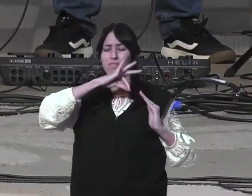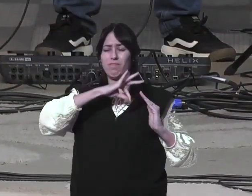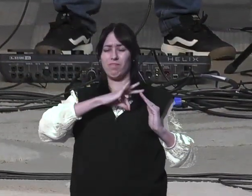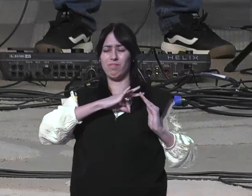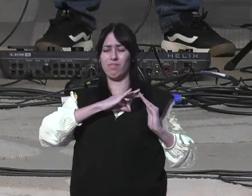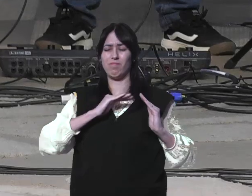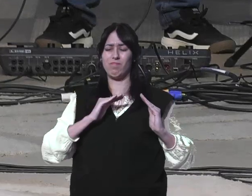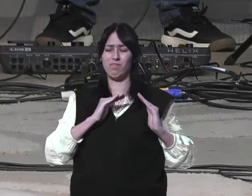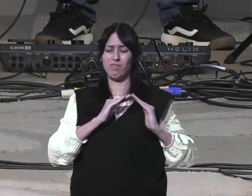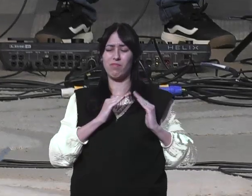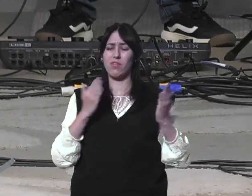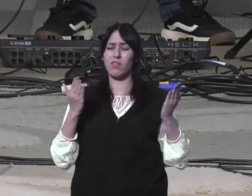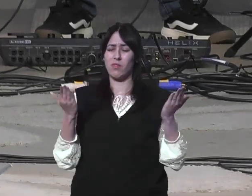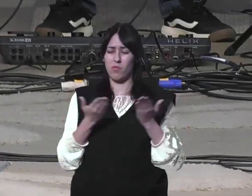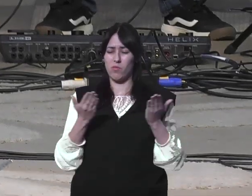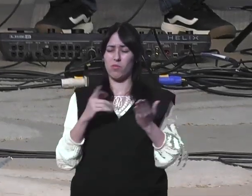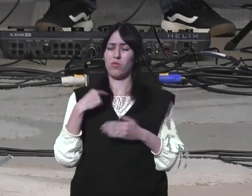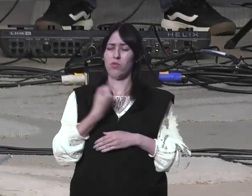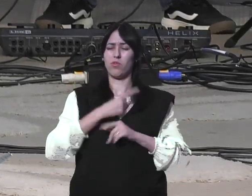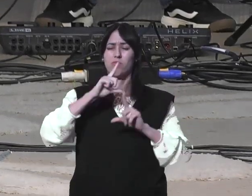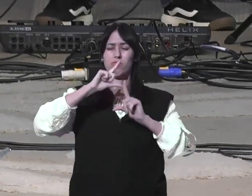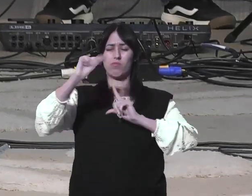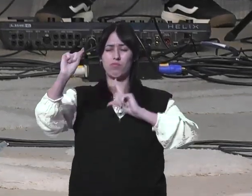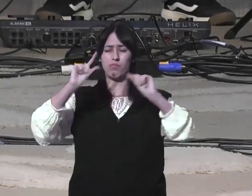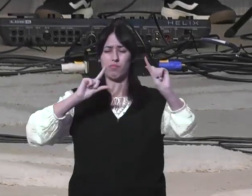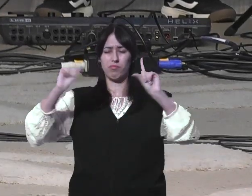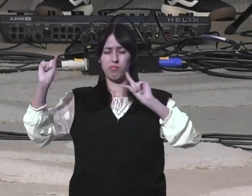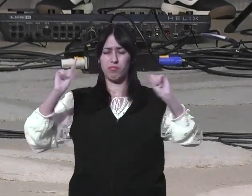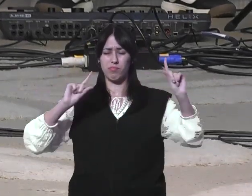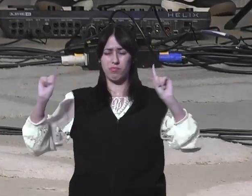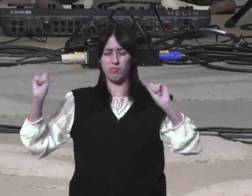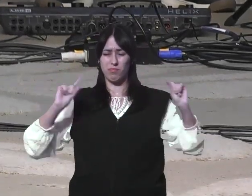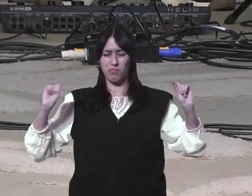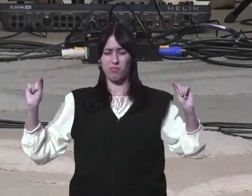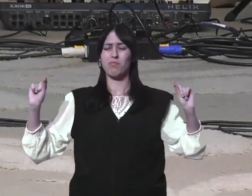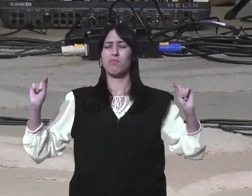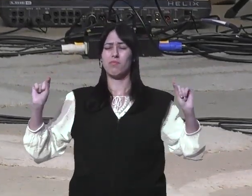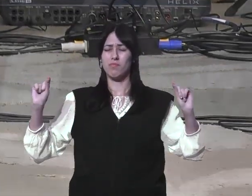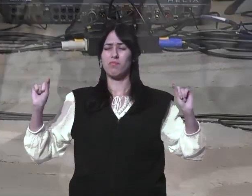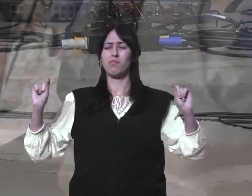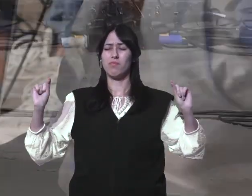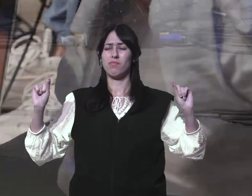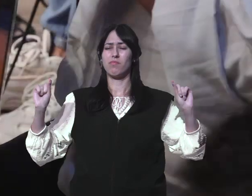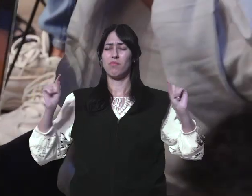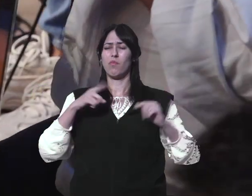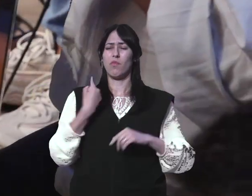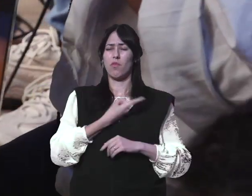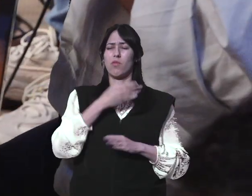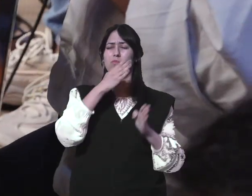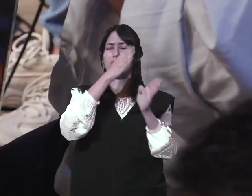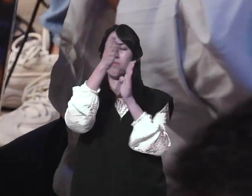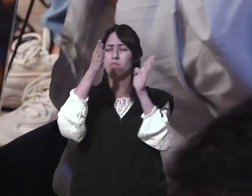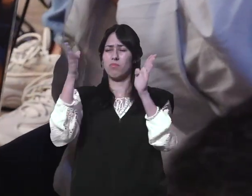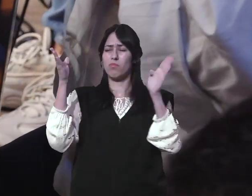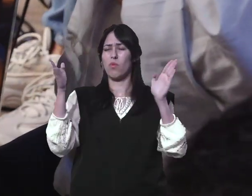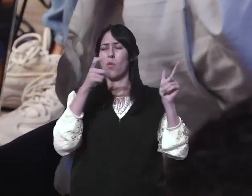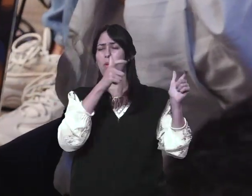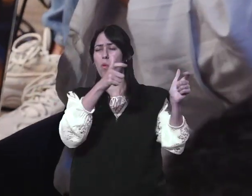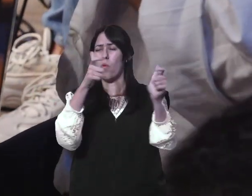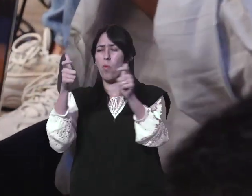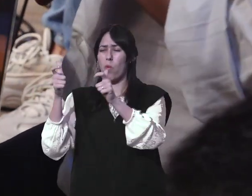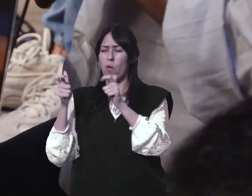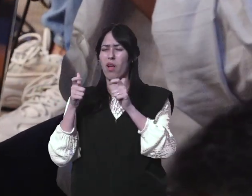ao sairmos desse lugar, que ali onde estaremos seja um lugar